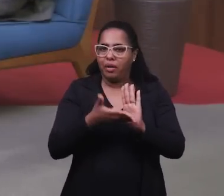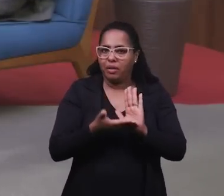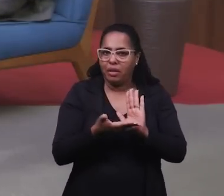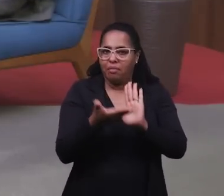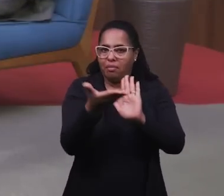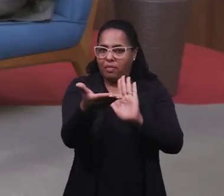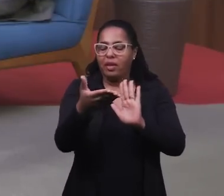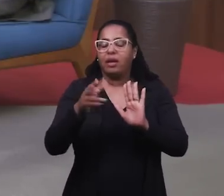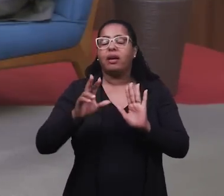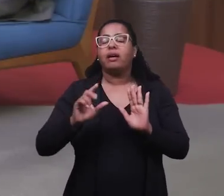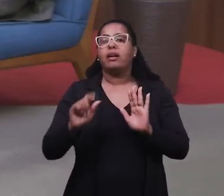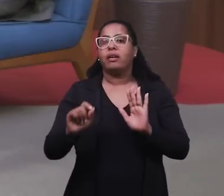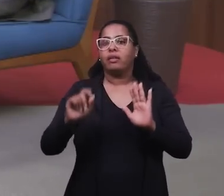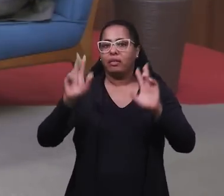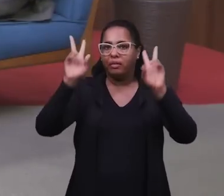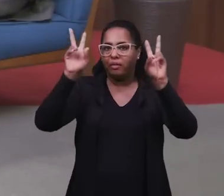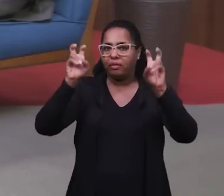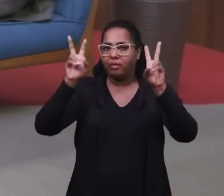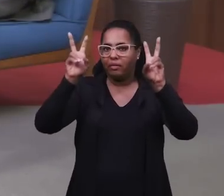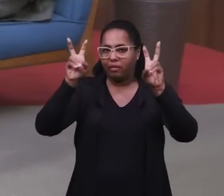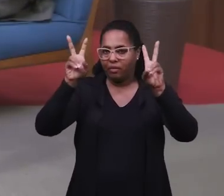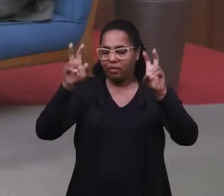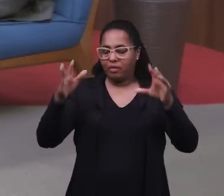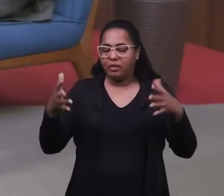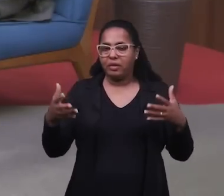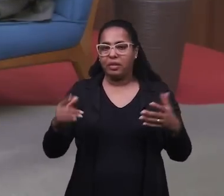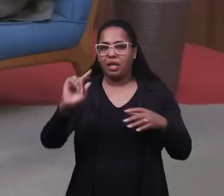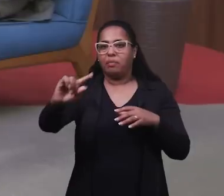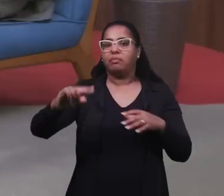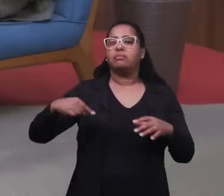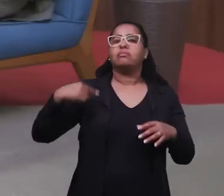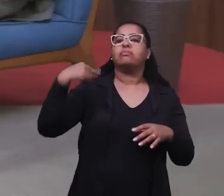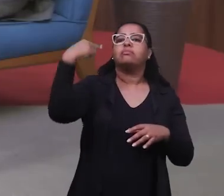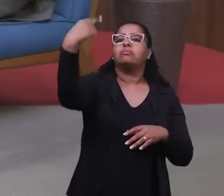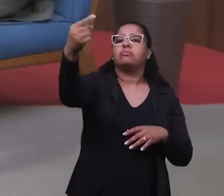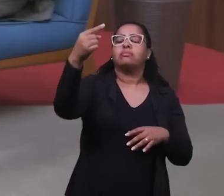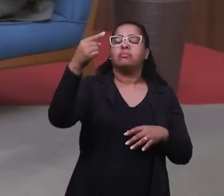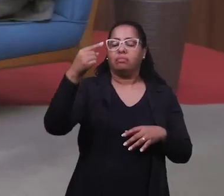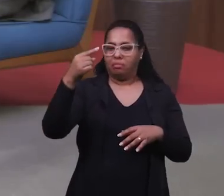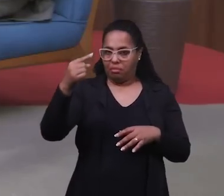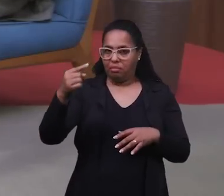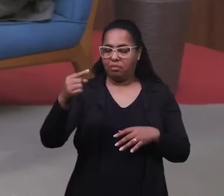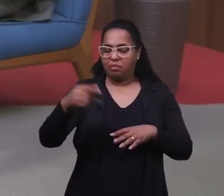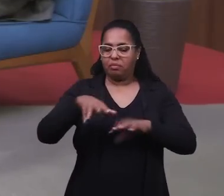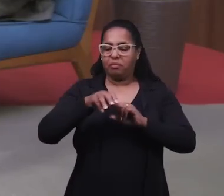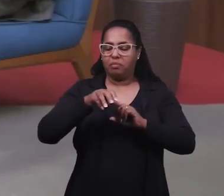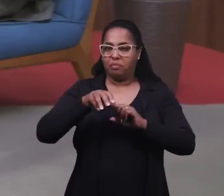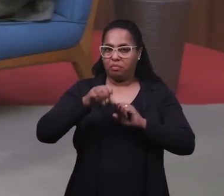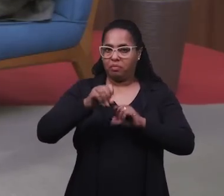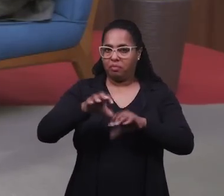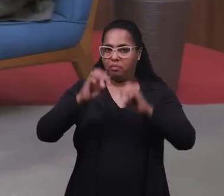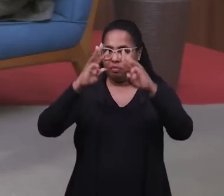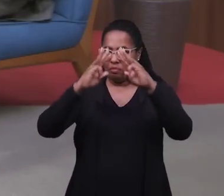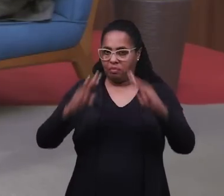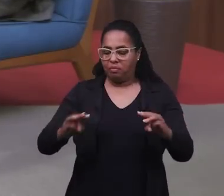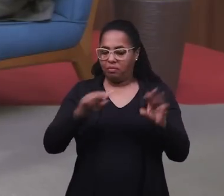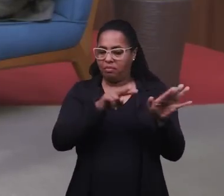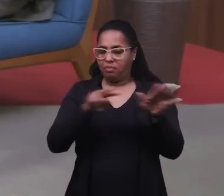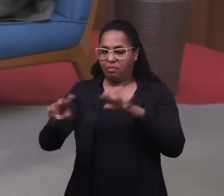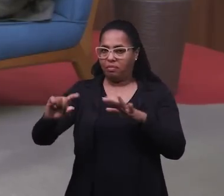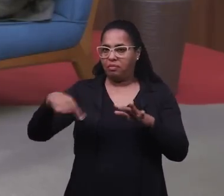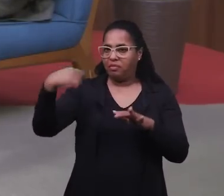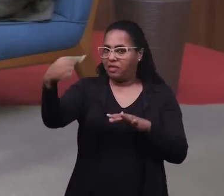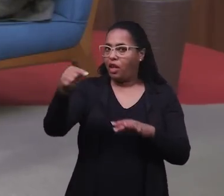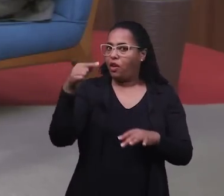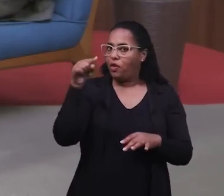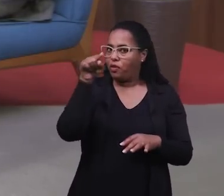propondo e que é o assunto, o tema que vai ser tratado na próxima edição do Lições do Manaim na